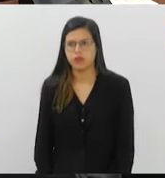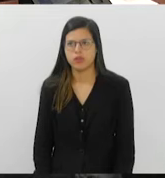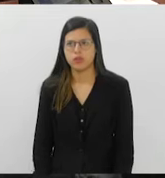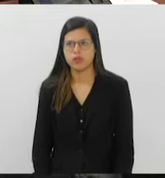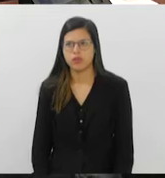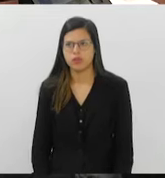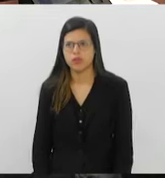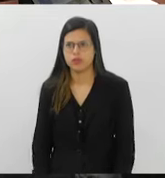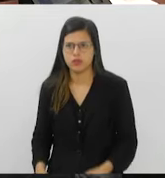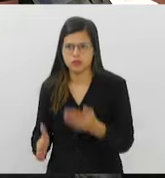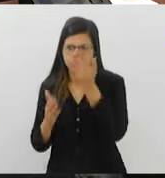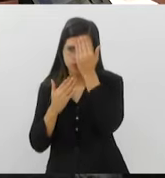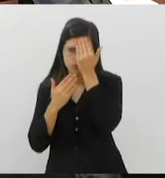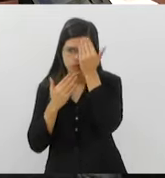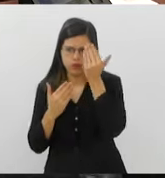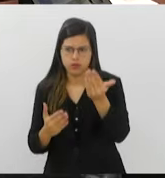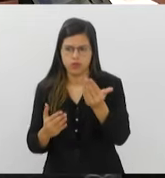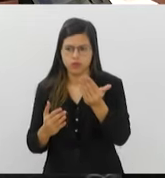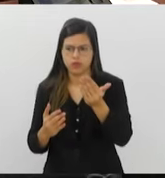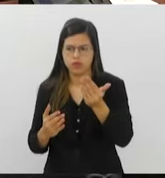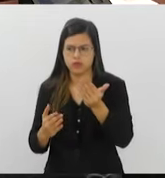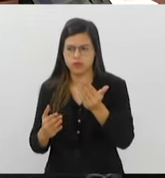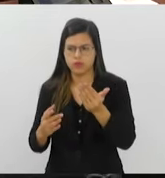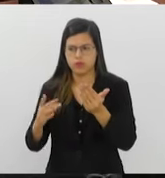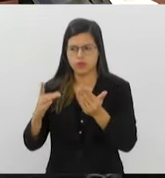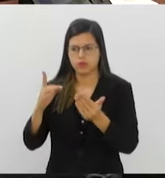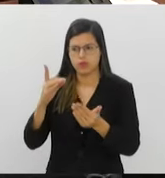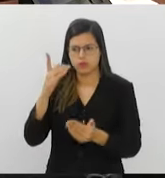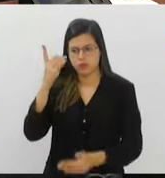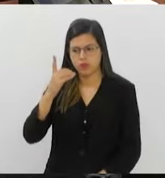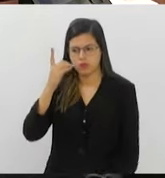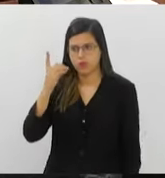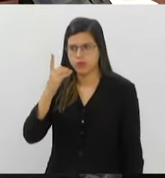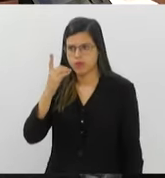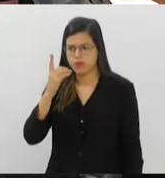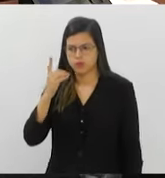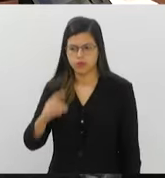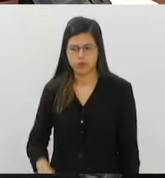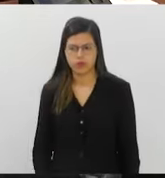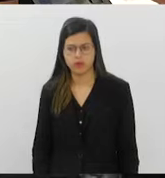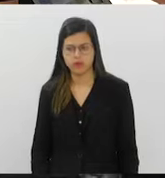Muito obrigado, deputado Mink. Senhor presidente. Deputada Carla Machado. Pela ordem.